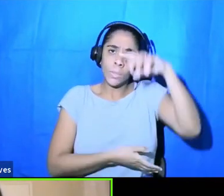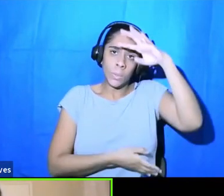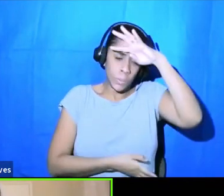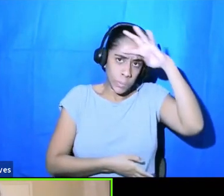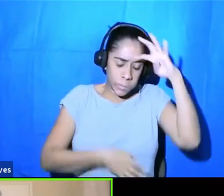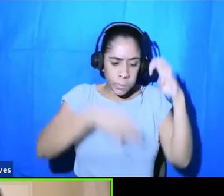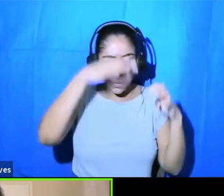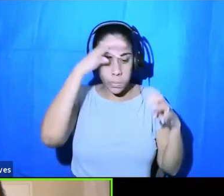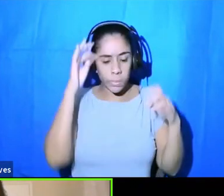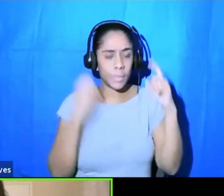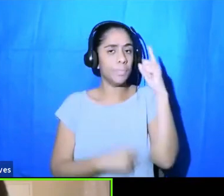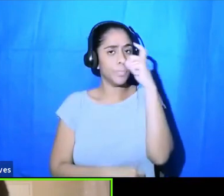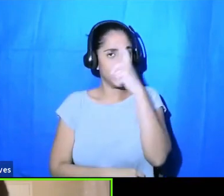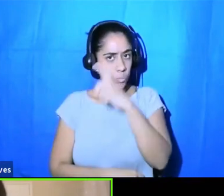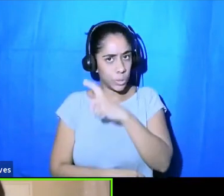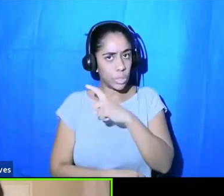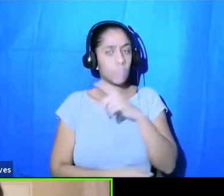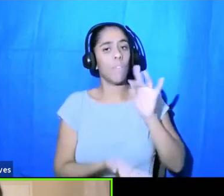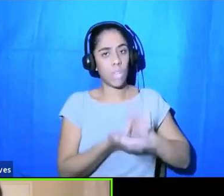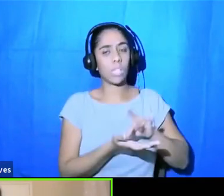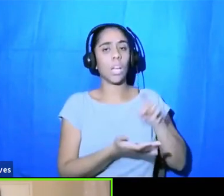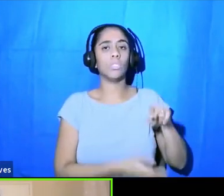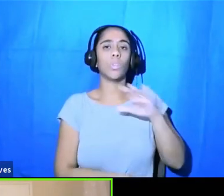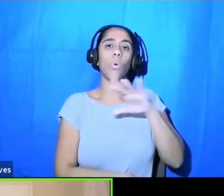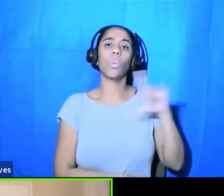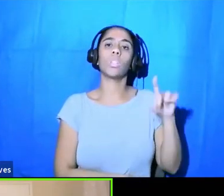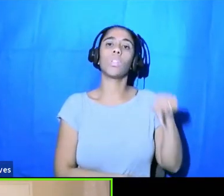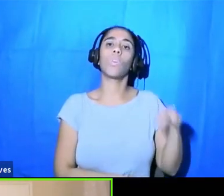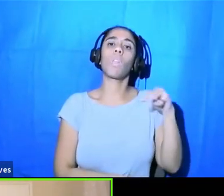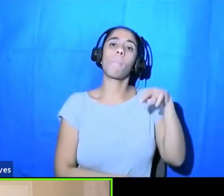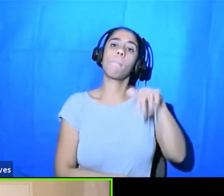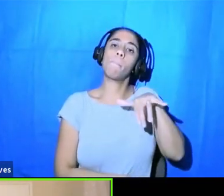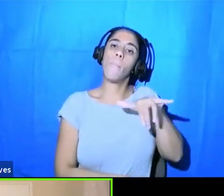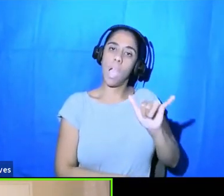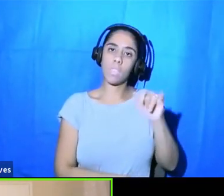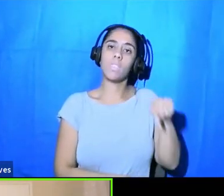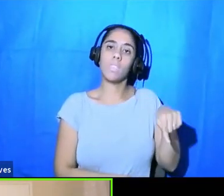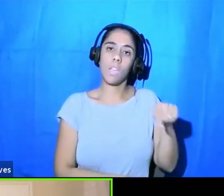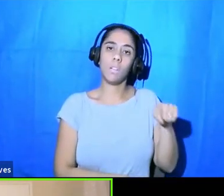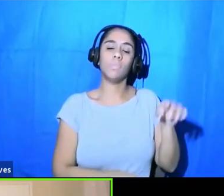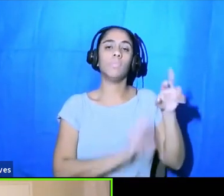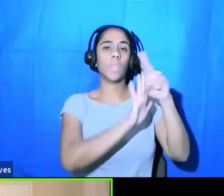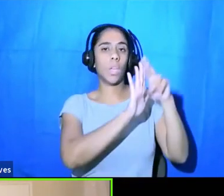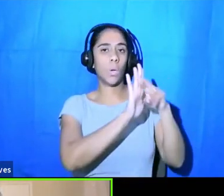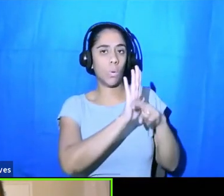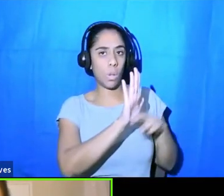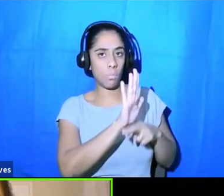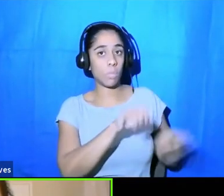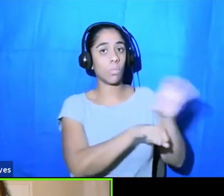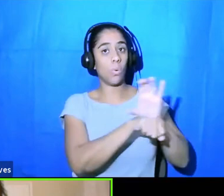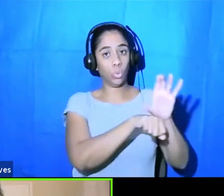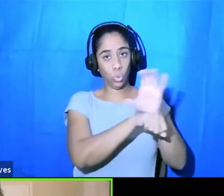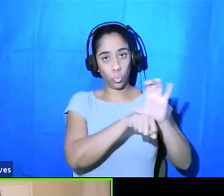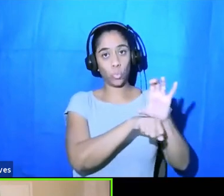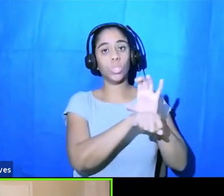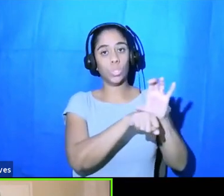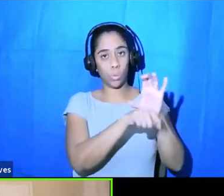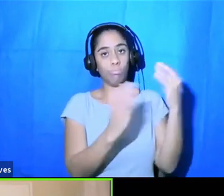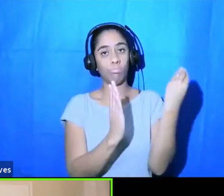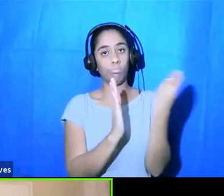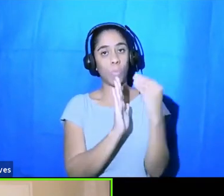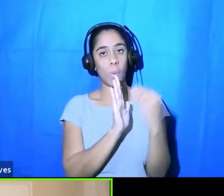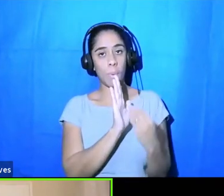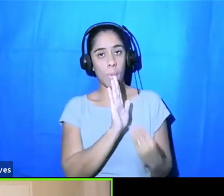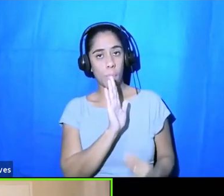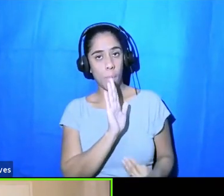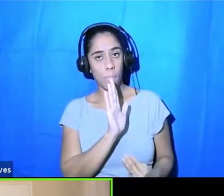a comissão de reglamento da convenção constitucional. Venimos de trayectorias distintas, vou contar um